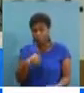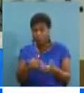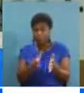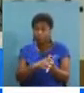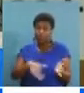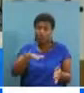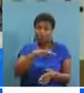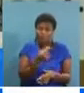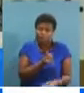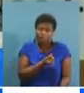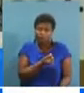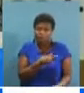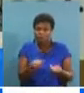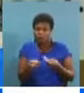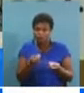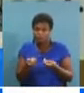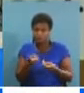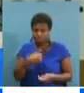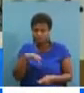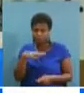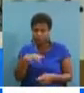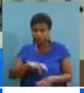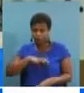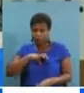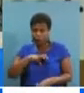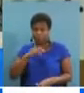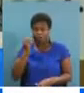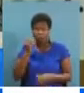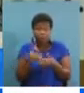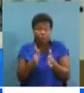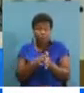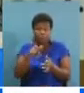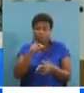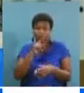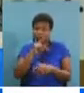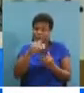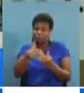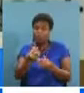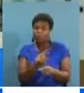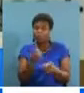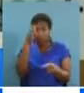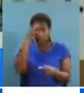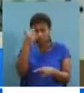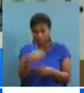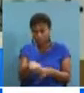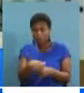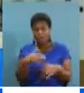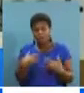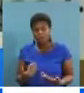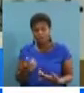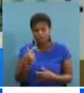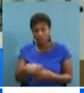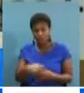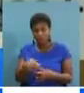todos os domínios, a montante e jante deste negócio, nós queremos confiar em como tudo isso será possível porque temos competência, temos